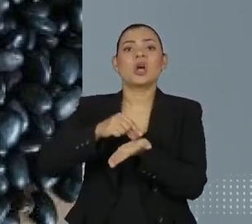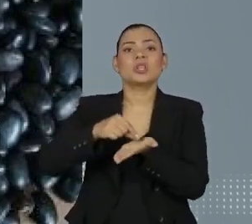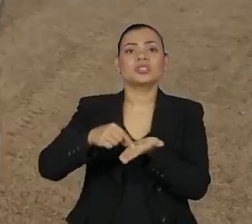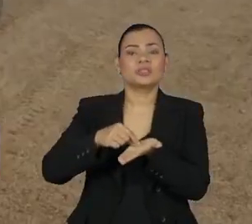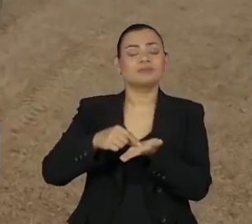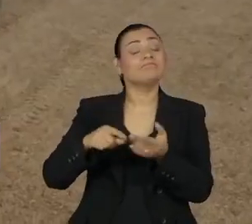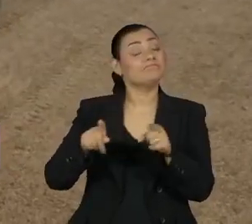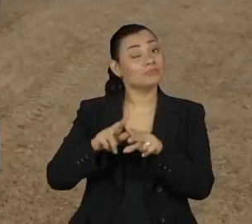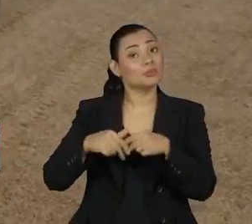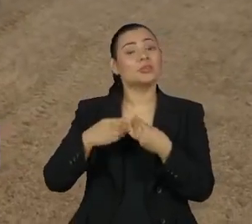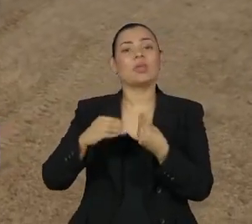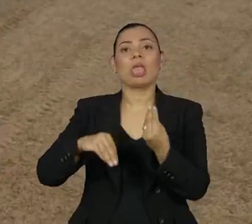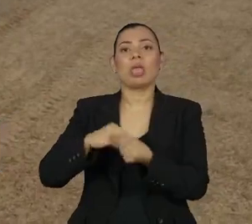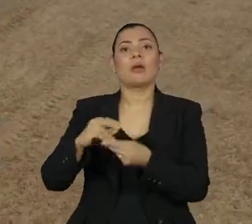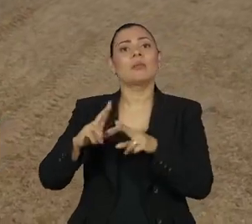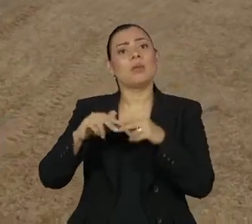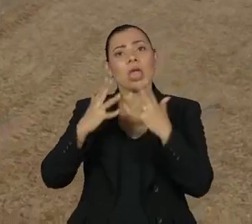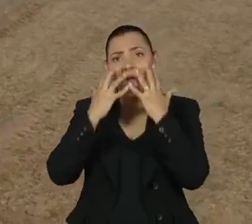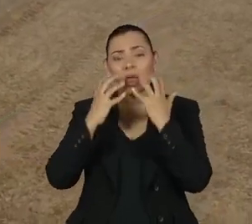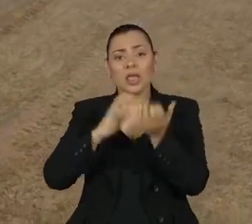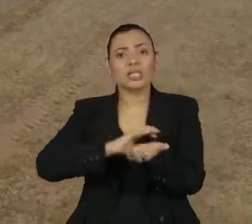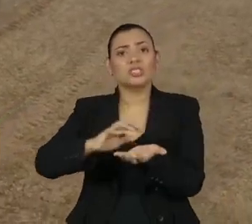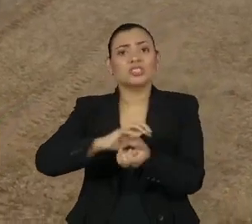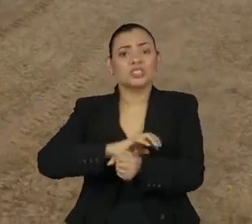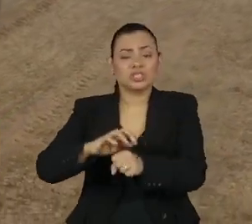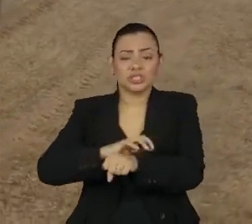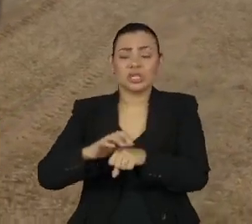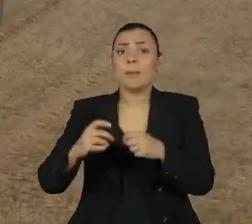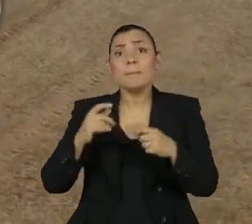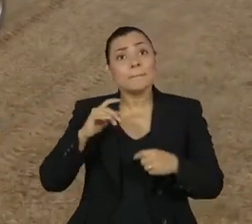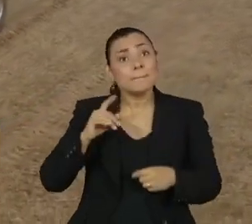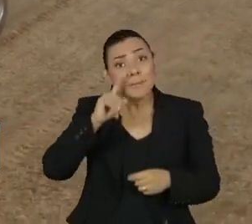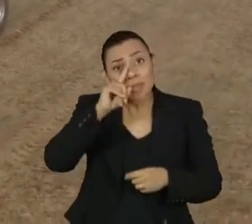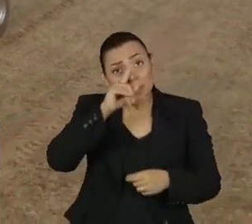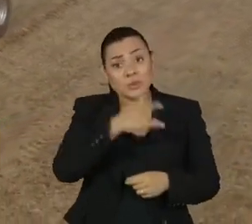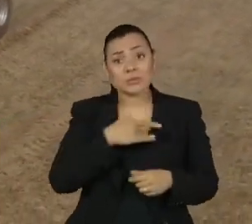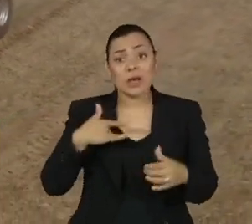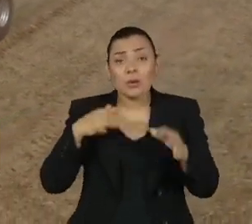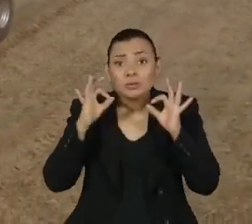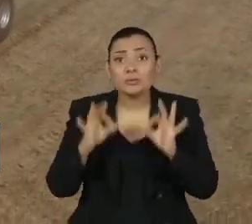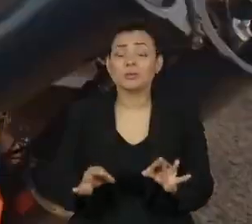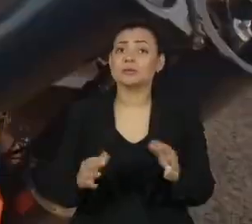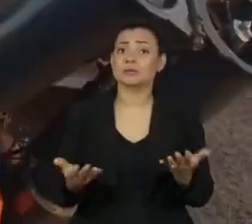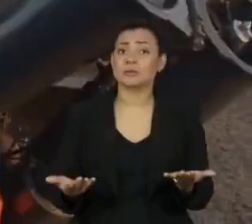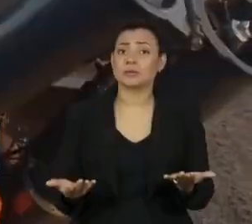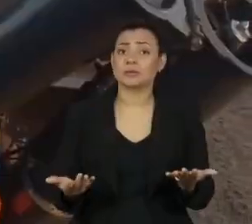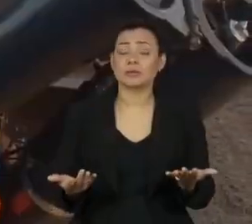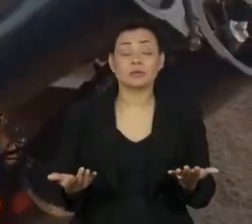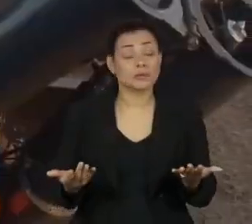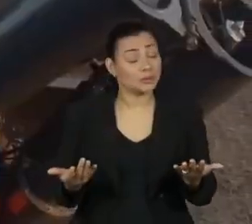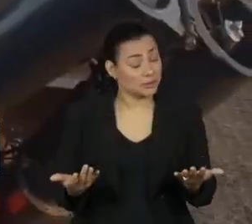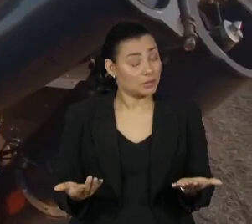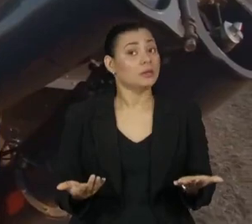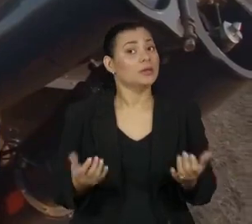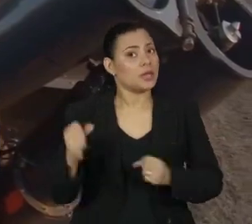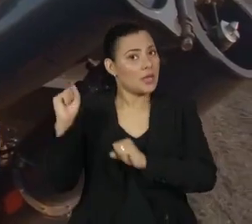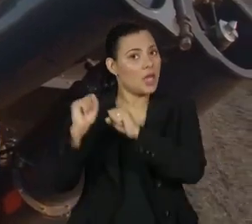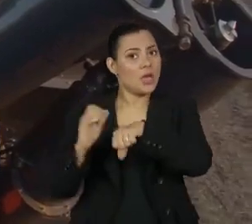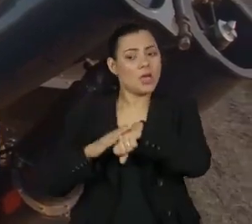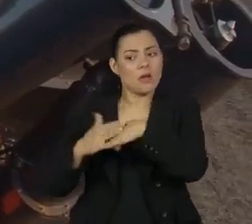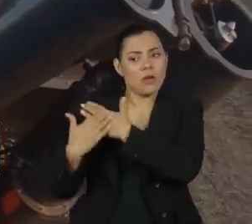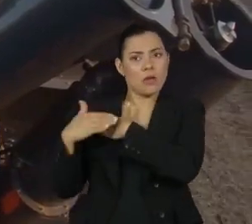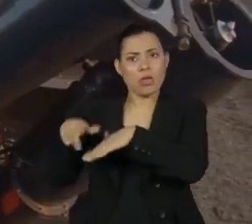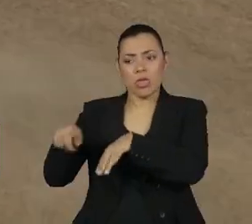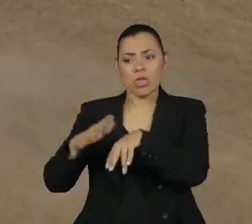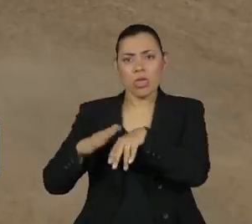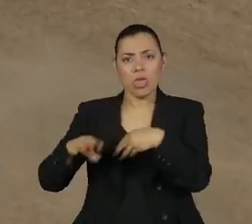ingrediente capaz de provocar alergias e que coloca em risco a saúde de consumidores mais vulneráveis a empresa responsável por